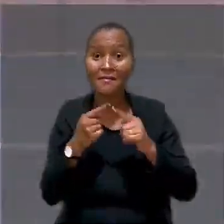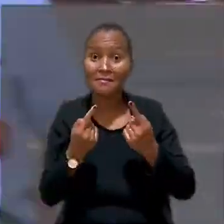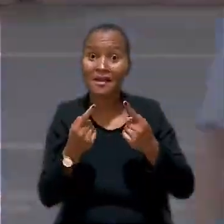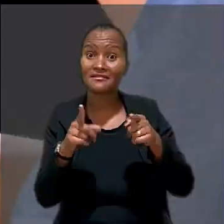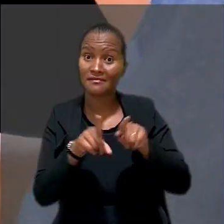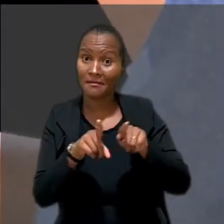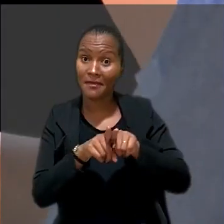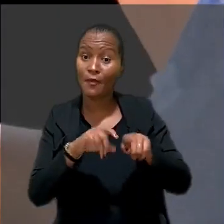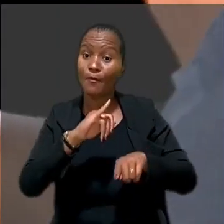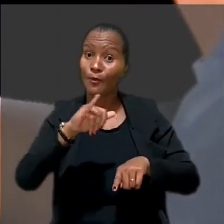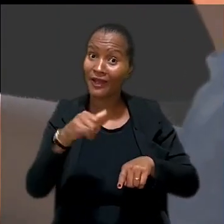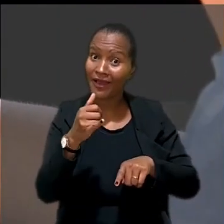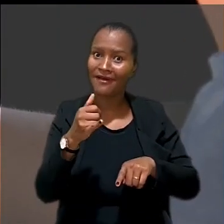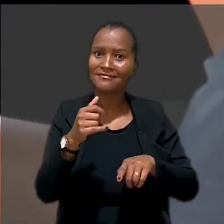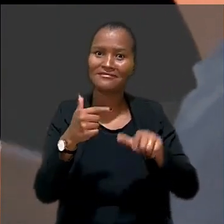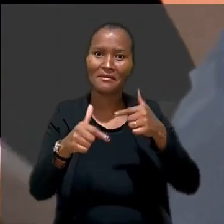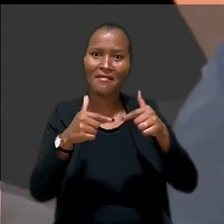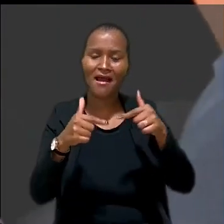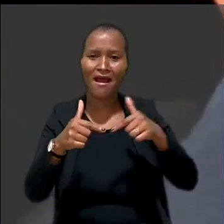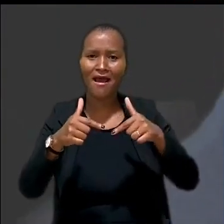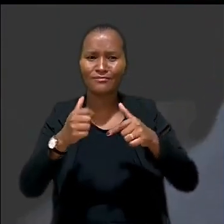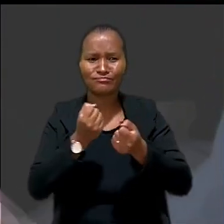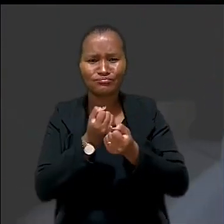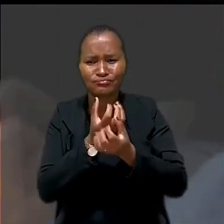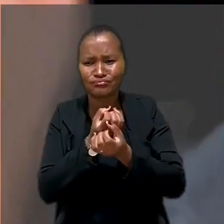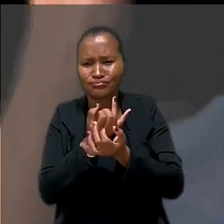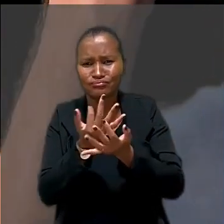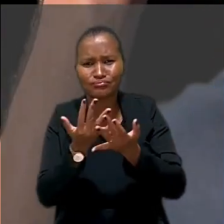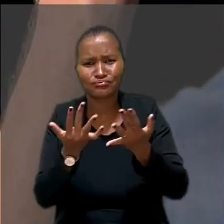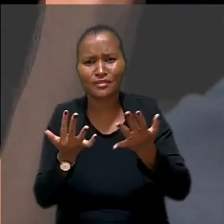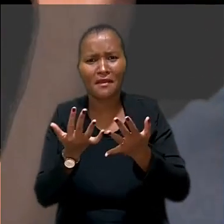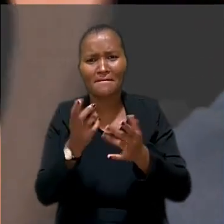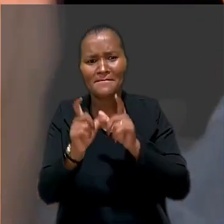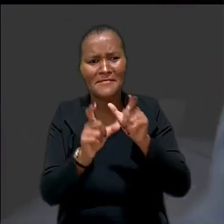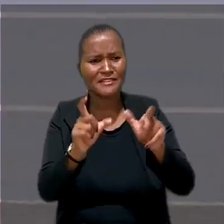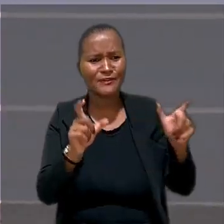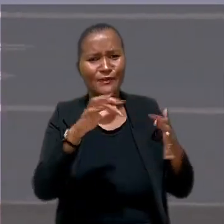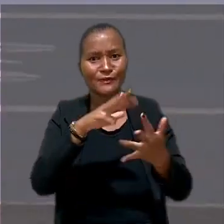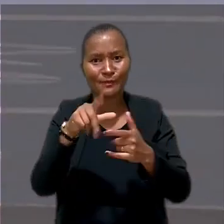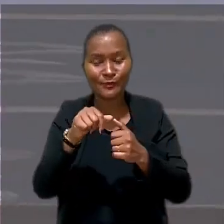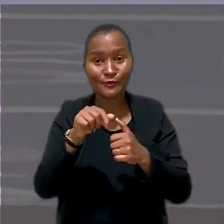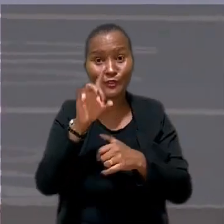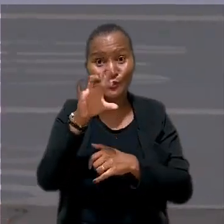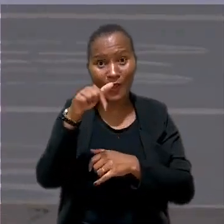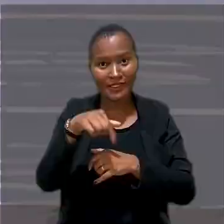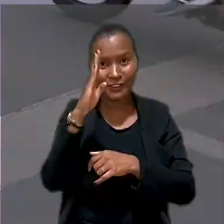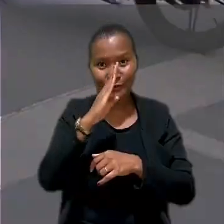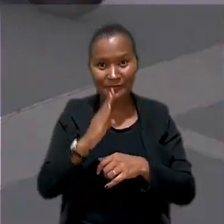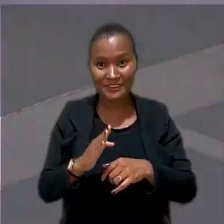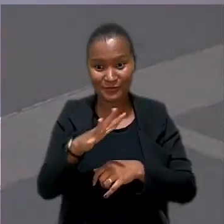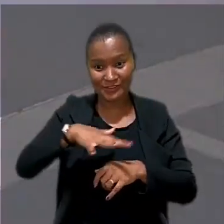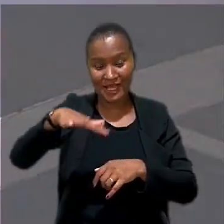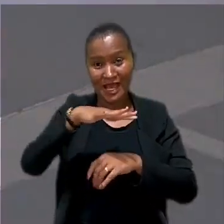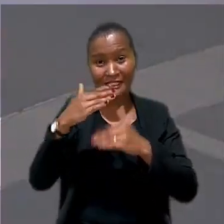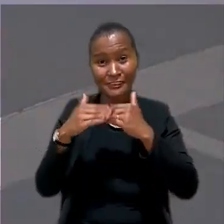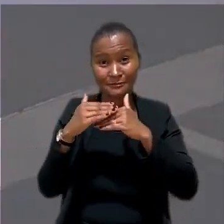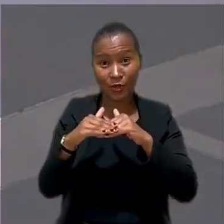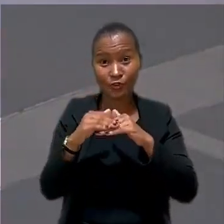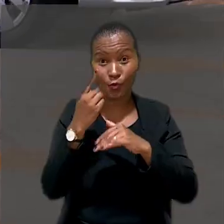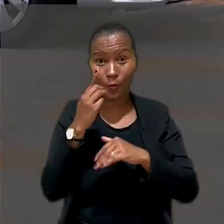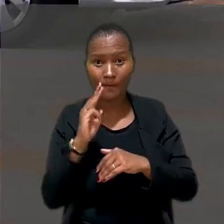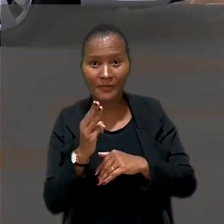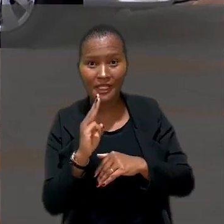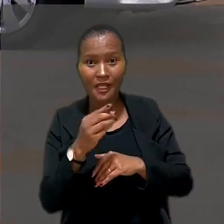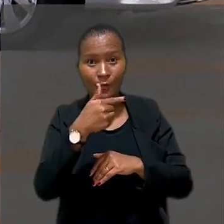também servem de oportunidade de trabalho para milhões de pessoas em todo o mundo. Só no Brasil, apenas no setor de